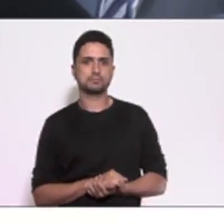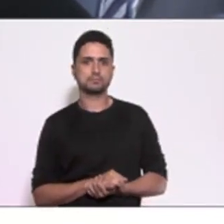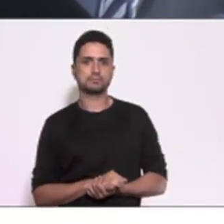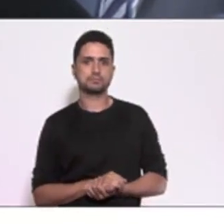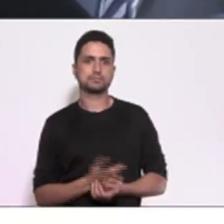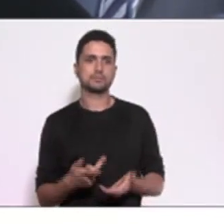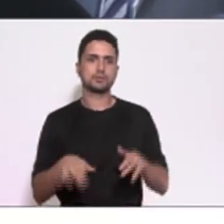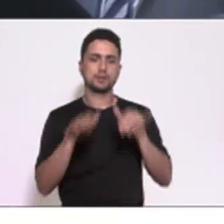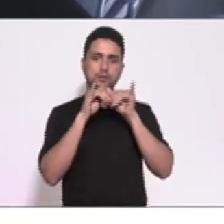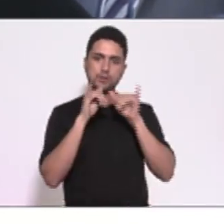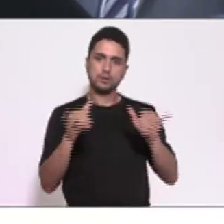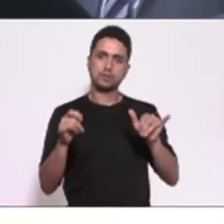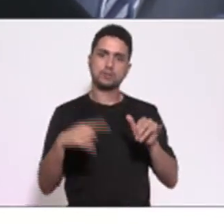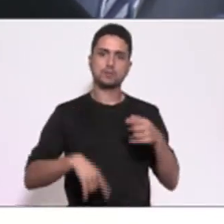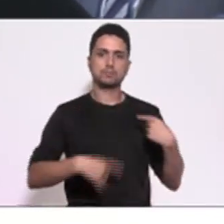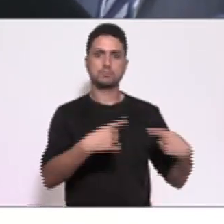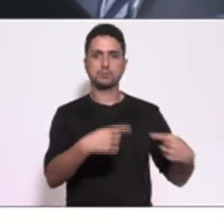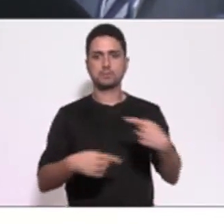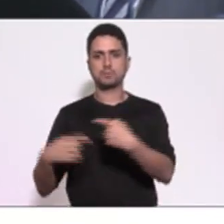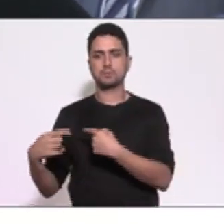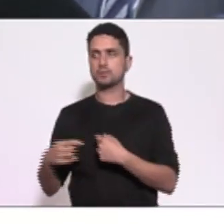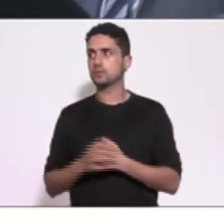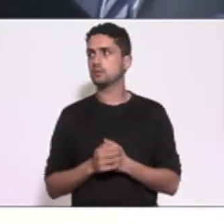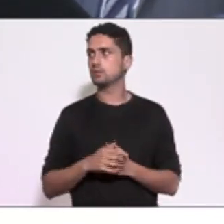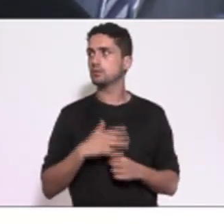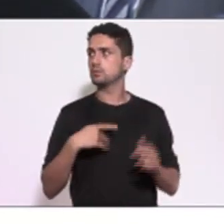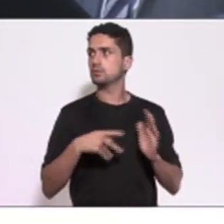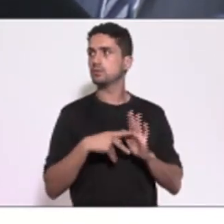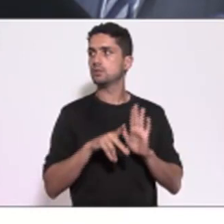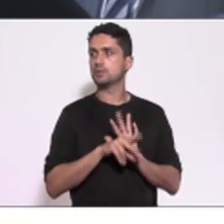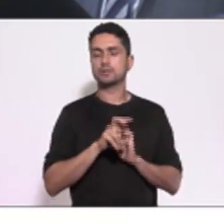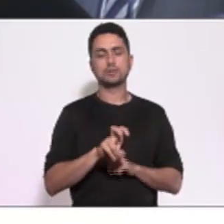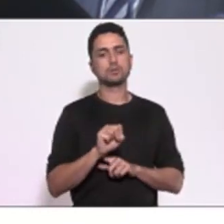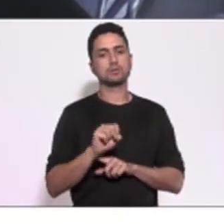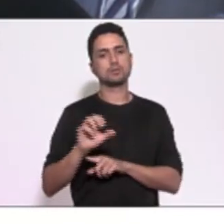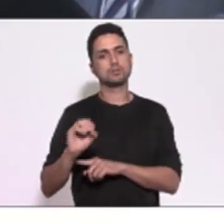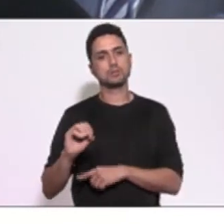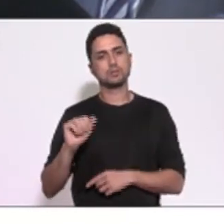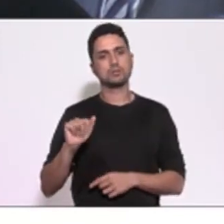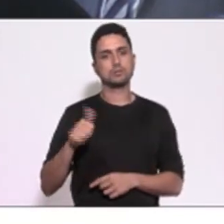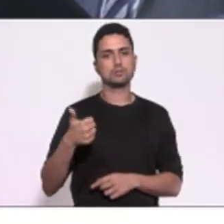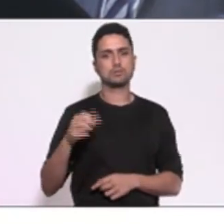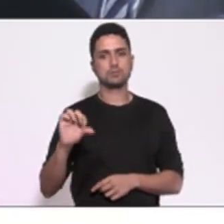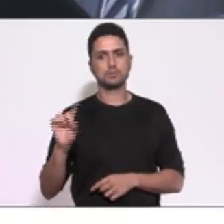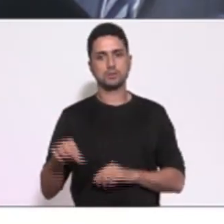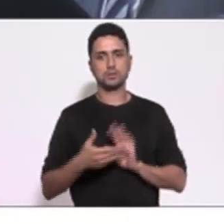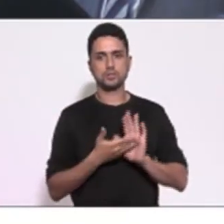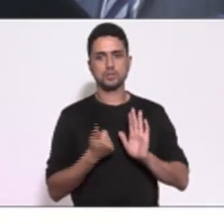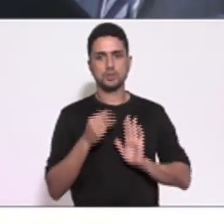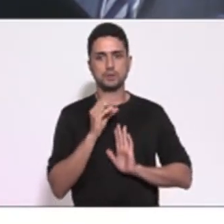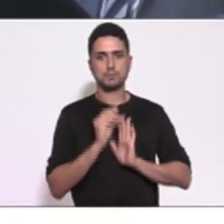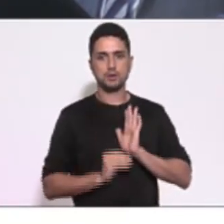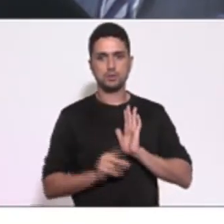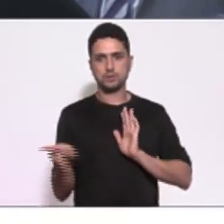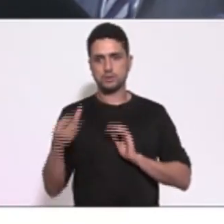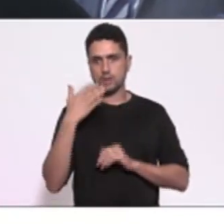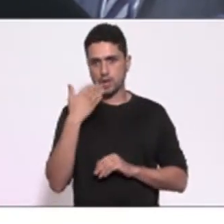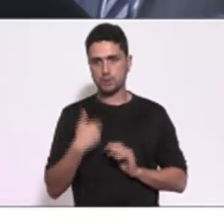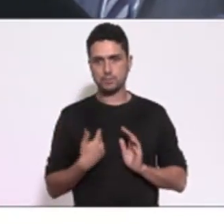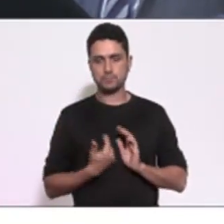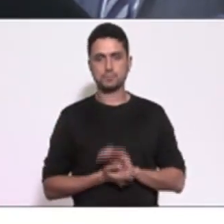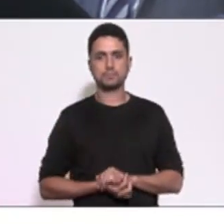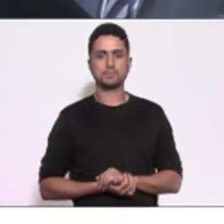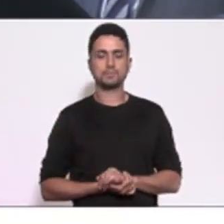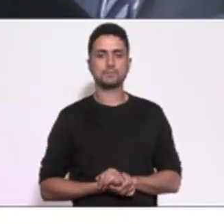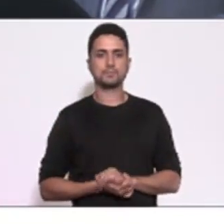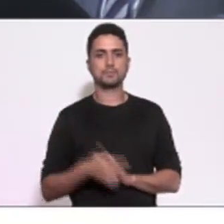Anuncio em tramitação ordinária, segunda discussão e redação do vencido, projeto de lei 580A de 2019, retirada de pauta a pedido da autora. Segunda